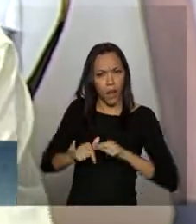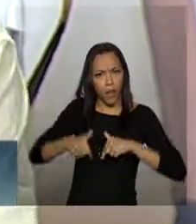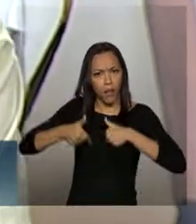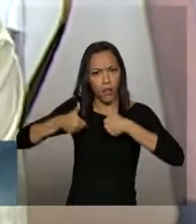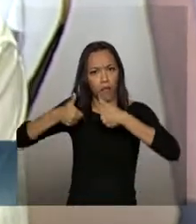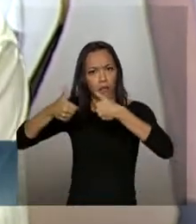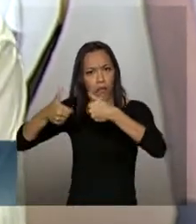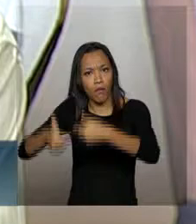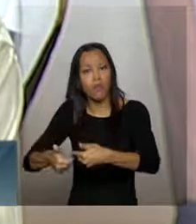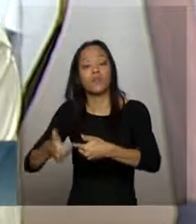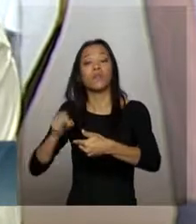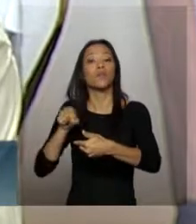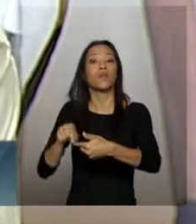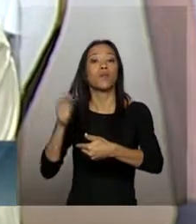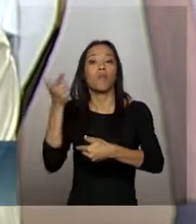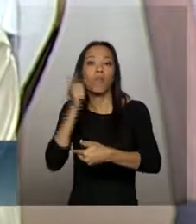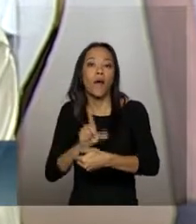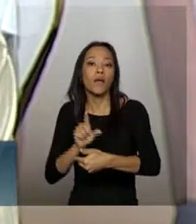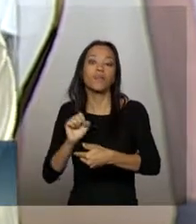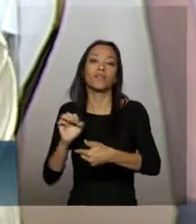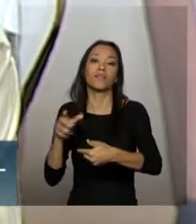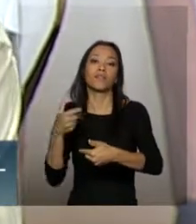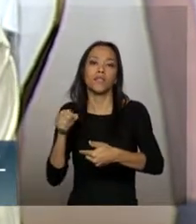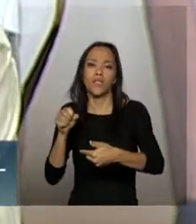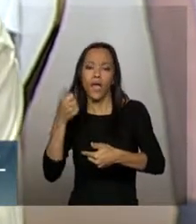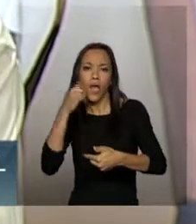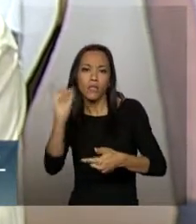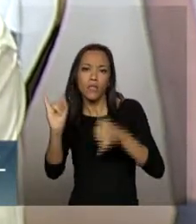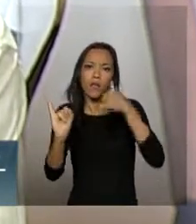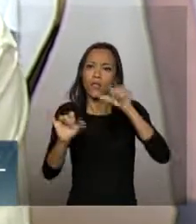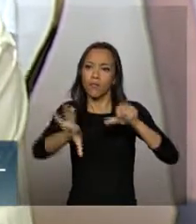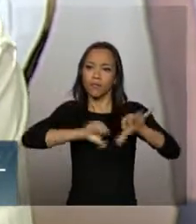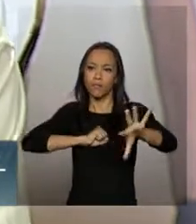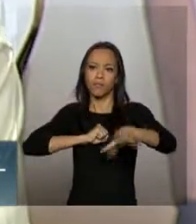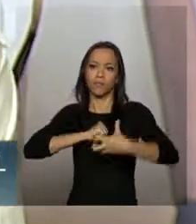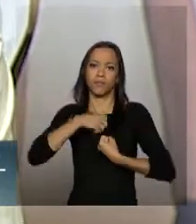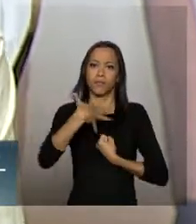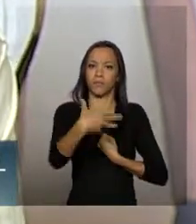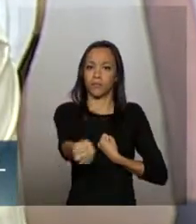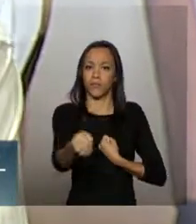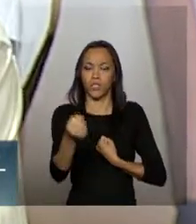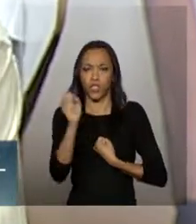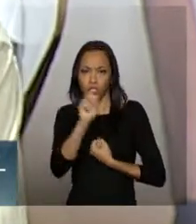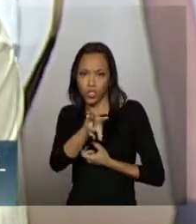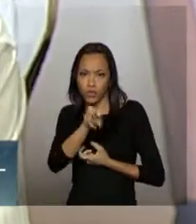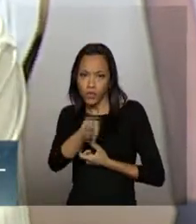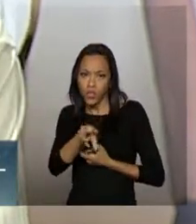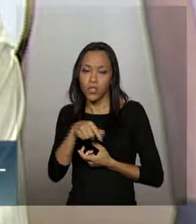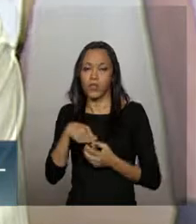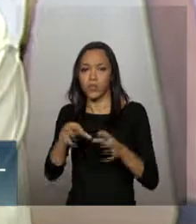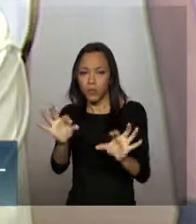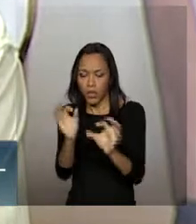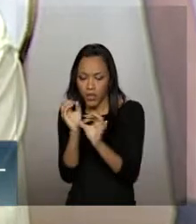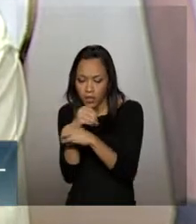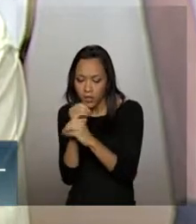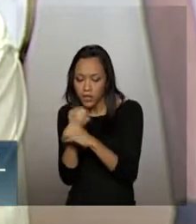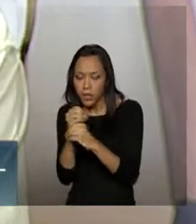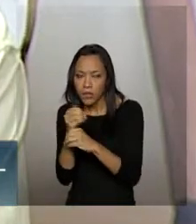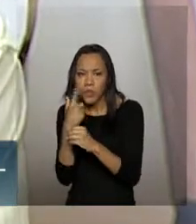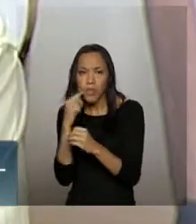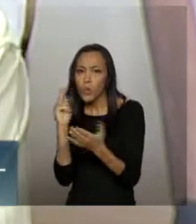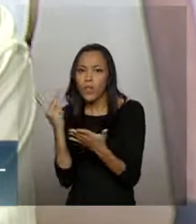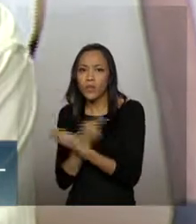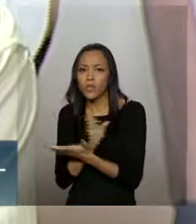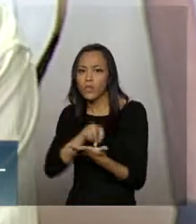conseguiu fazer mais isolamentos de vírus, ter proporcionalmente um número maior de amostras coletadas entre os casos que foram a